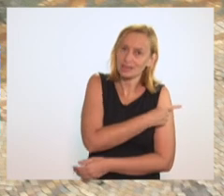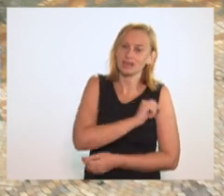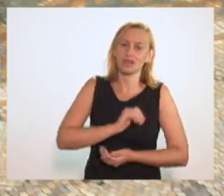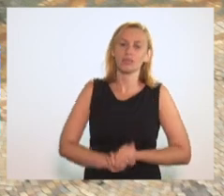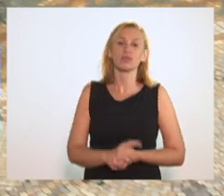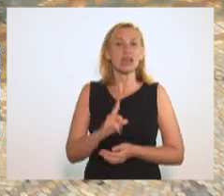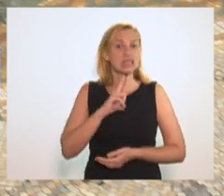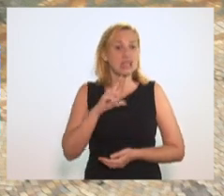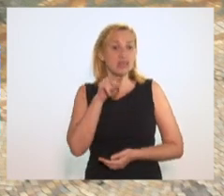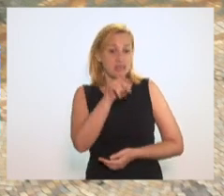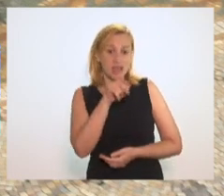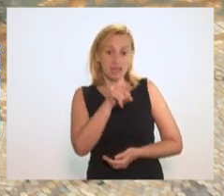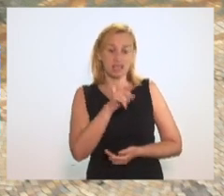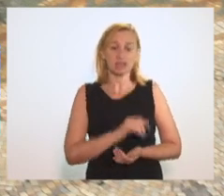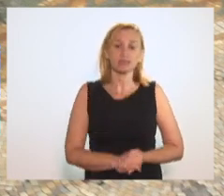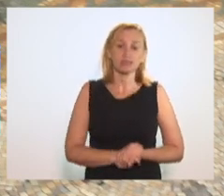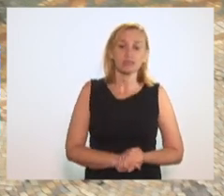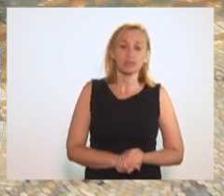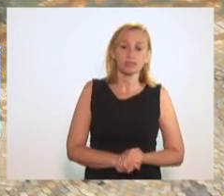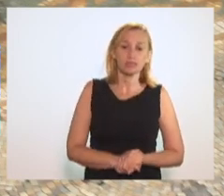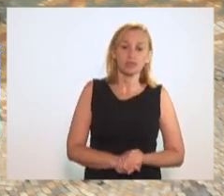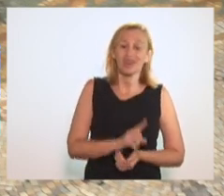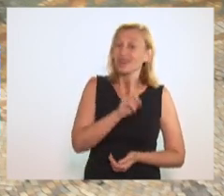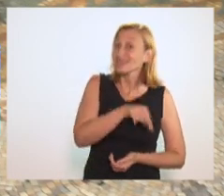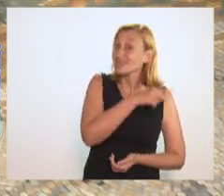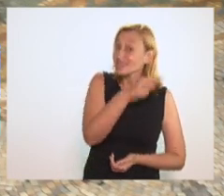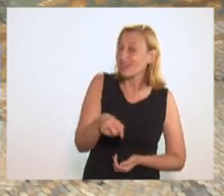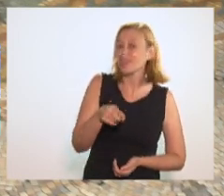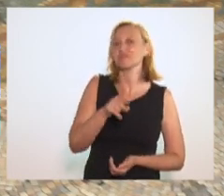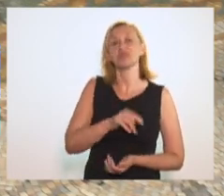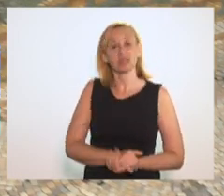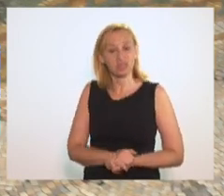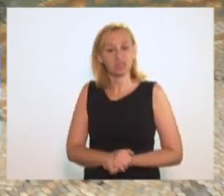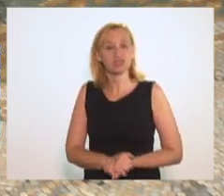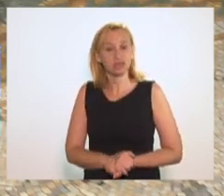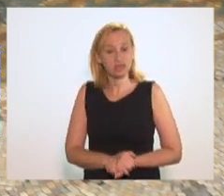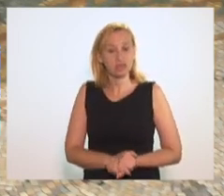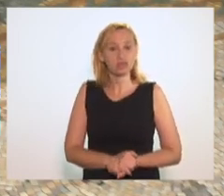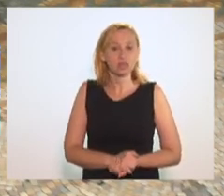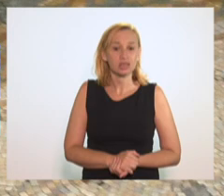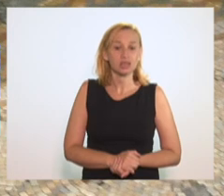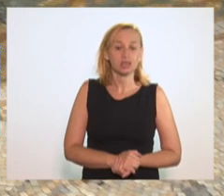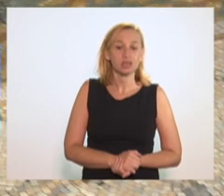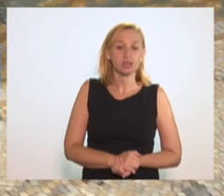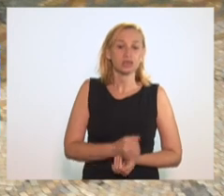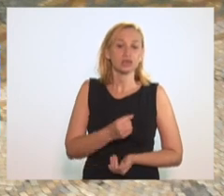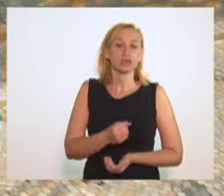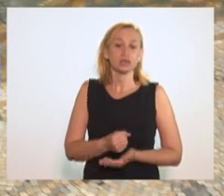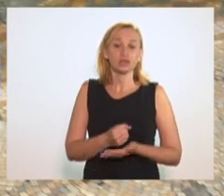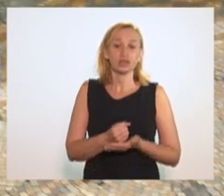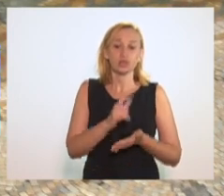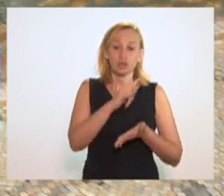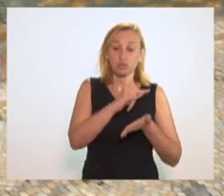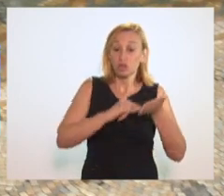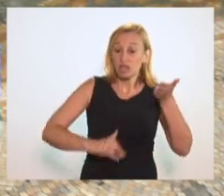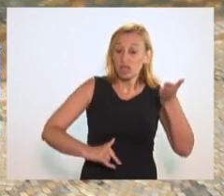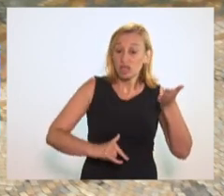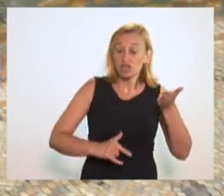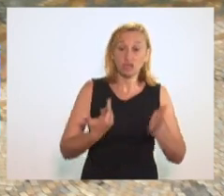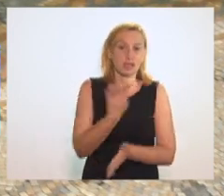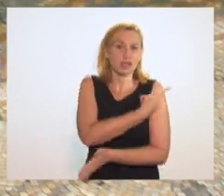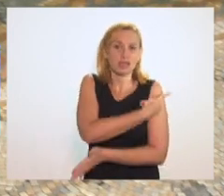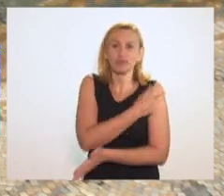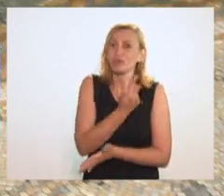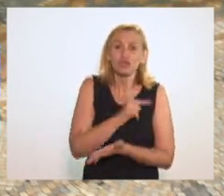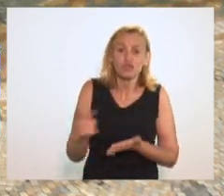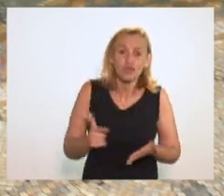teve aí, inclusive, o cancelamento de uma agenda de vacinação porque não tivemos vacina. Isso é